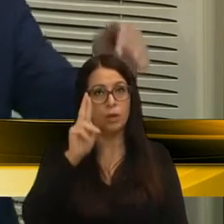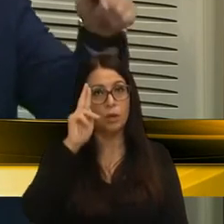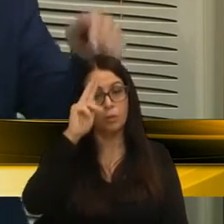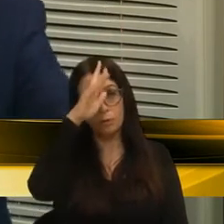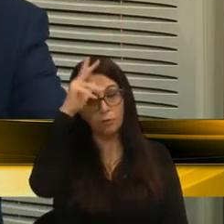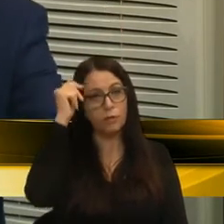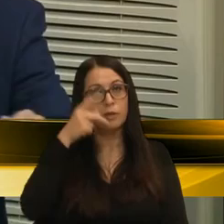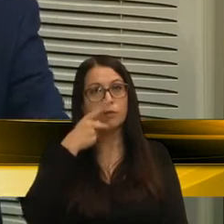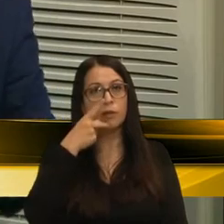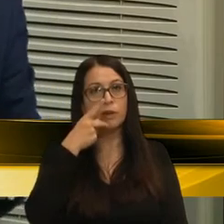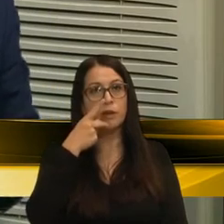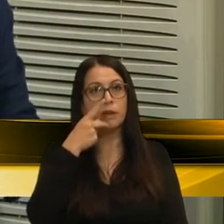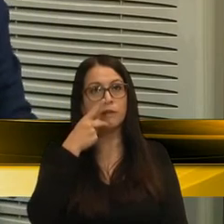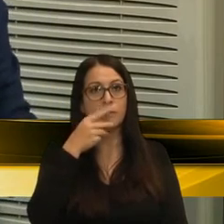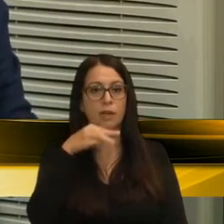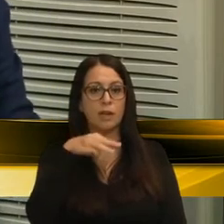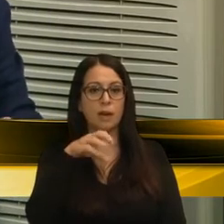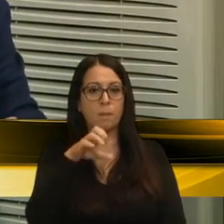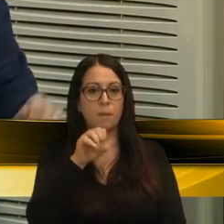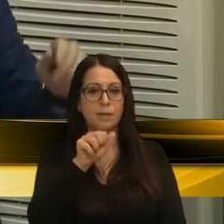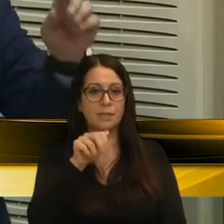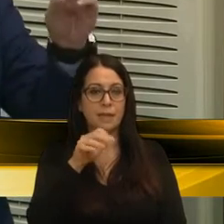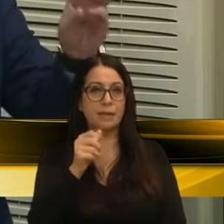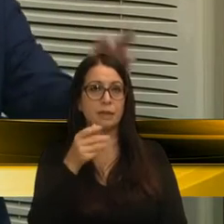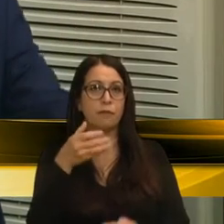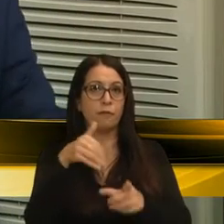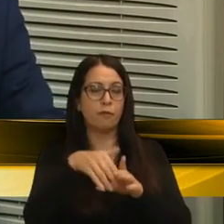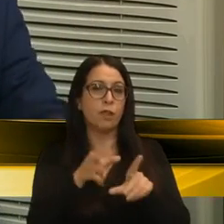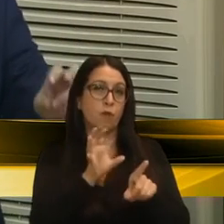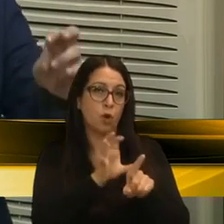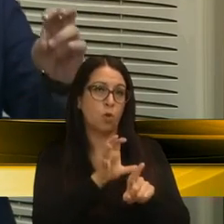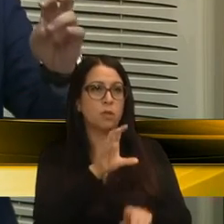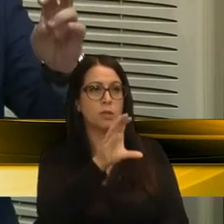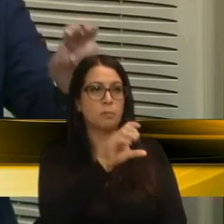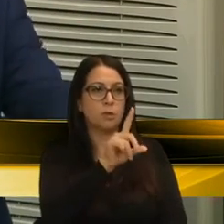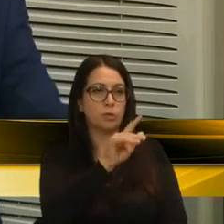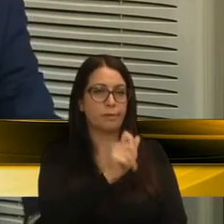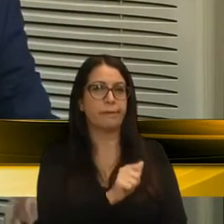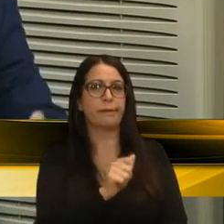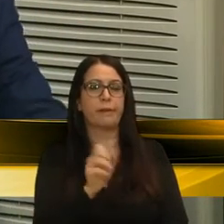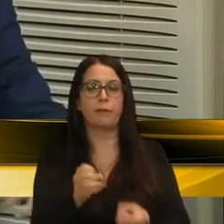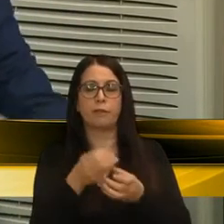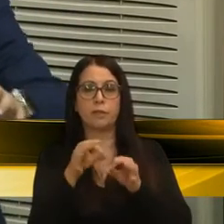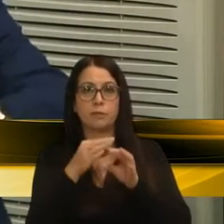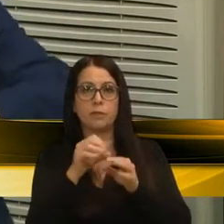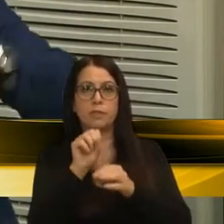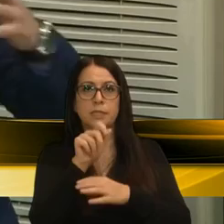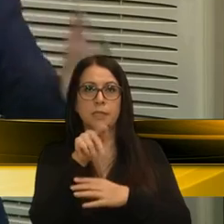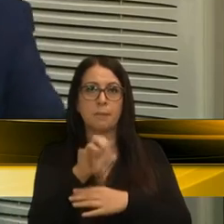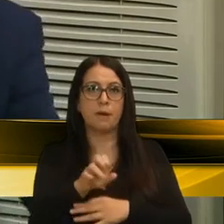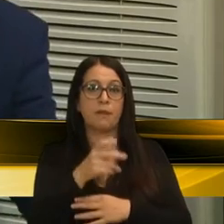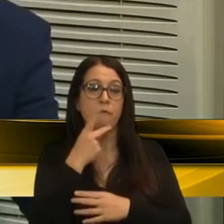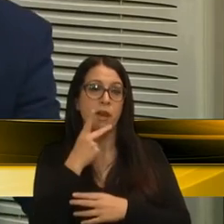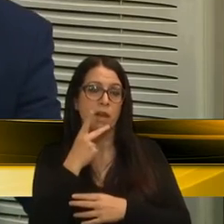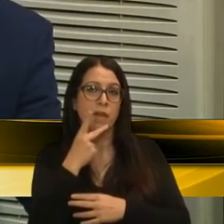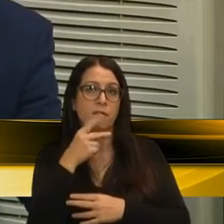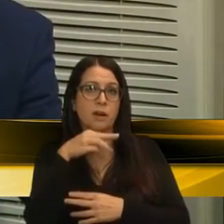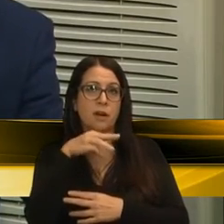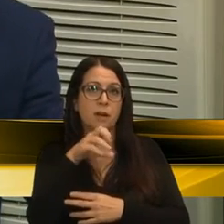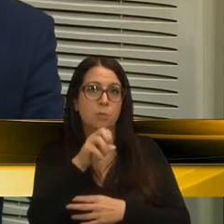mesada e voltava contra que vereadora de ló esses repasses para a codeca pra festa da ups a marca era chamado de mesada